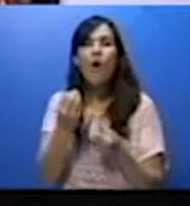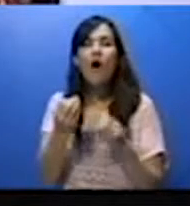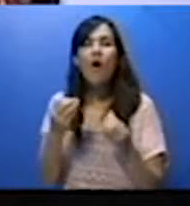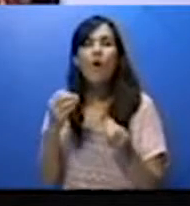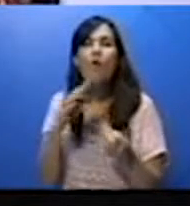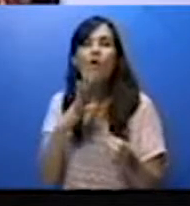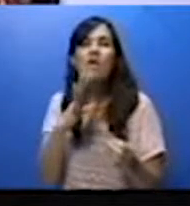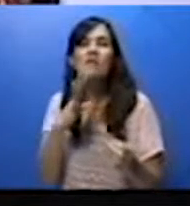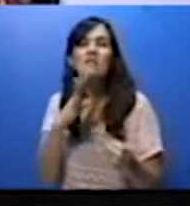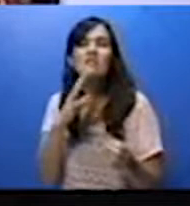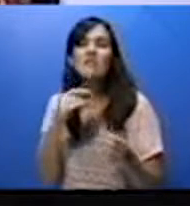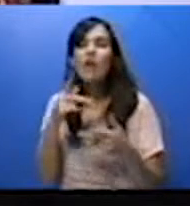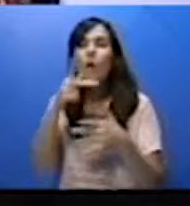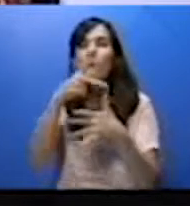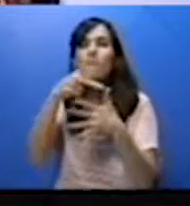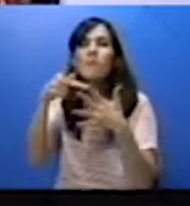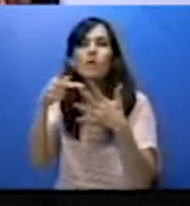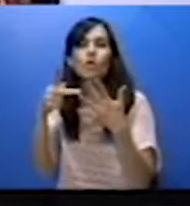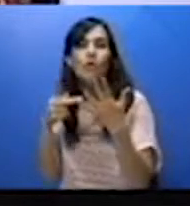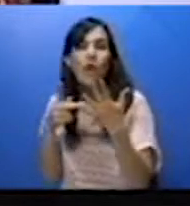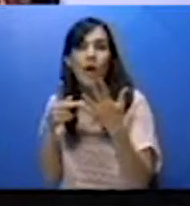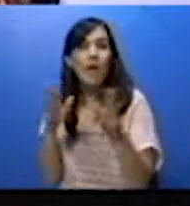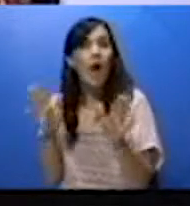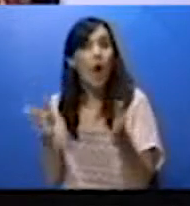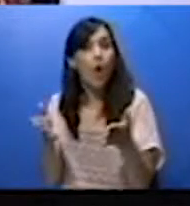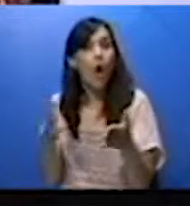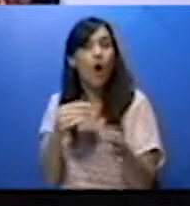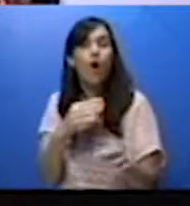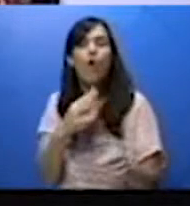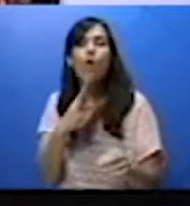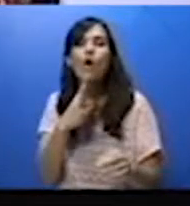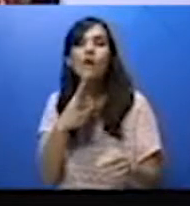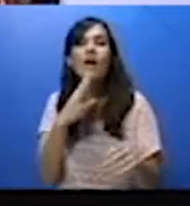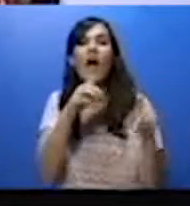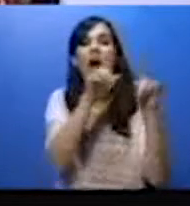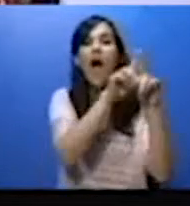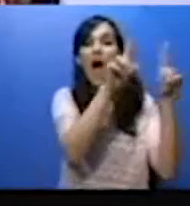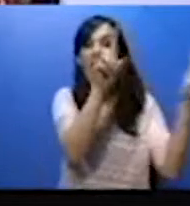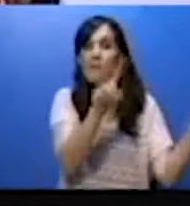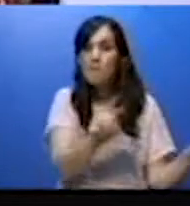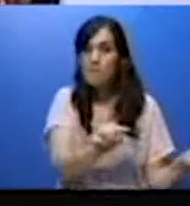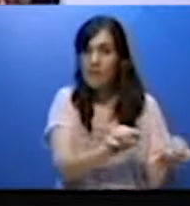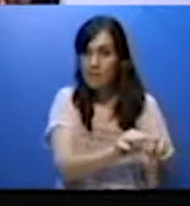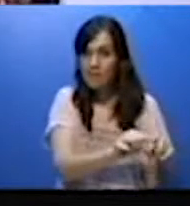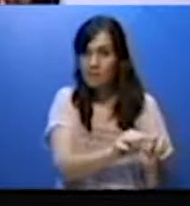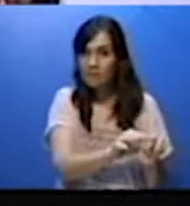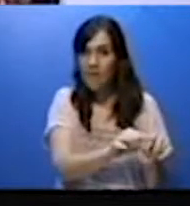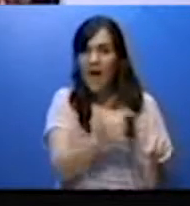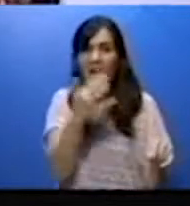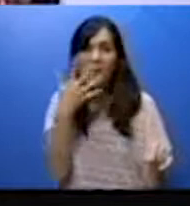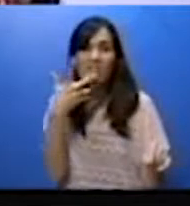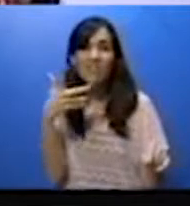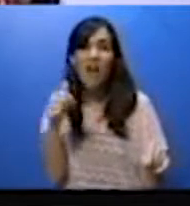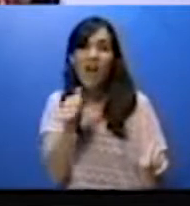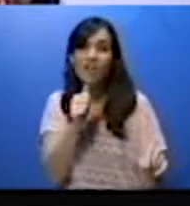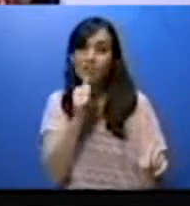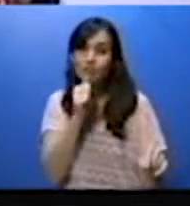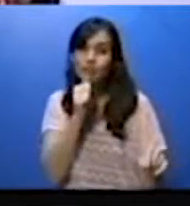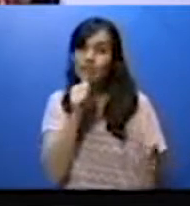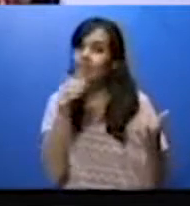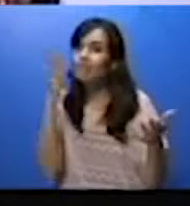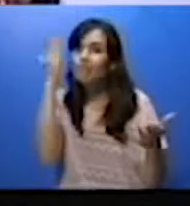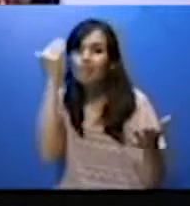reconhecimento da imagem tá é uma atividade para aquela criança que ainda não consegue